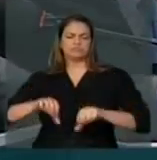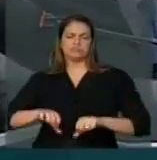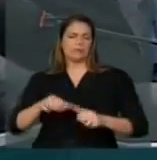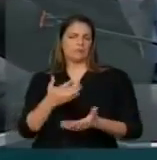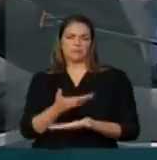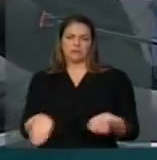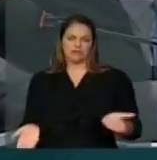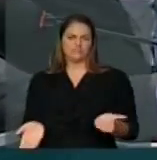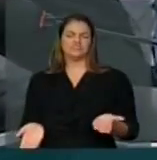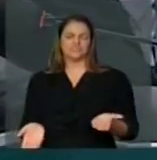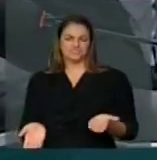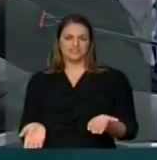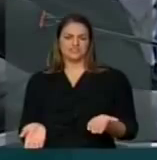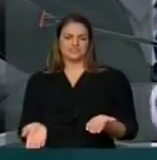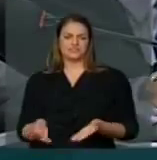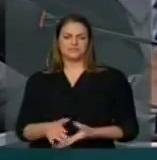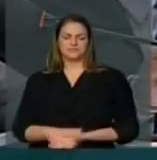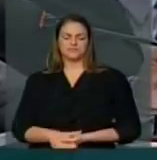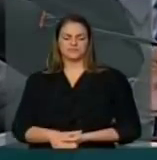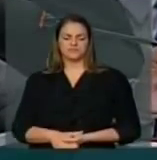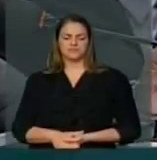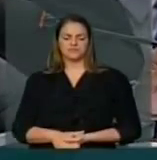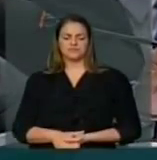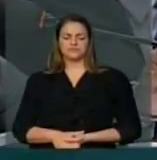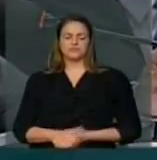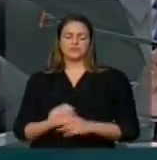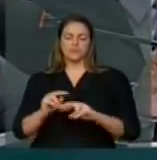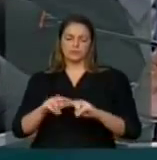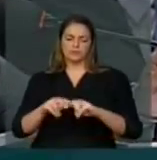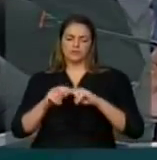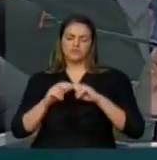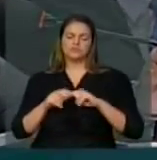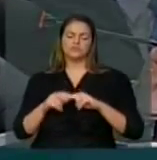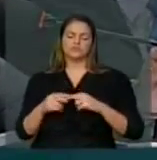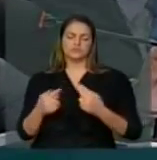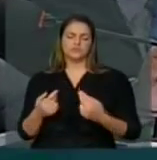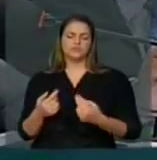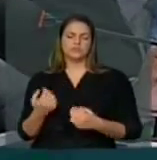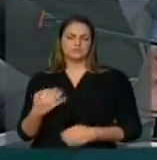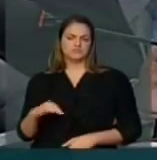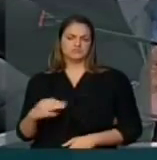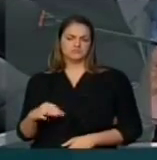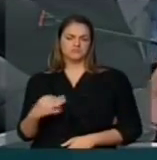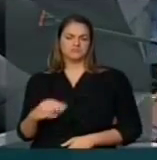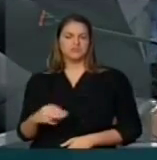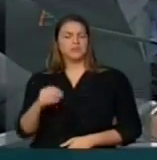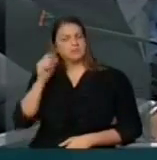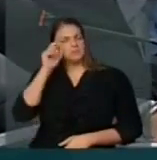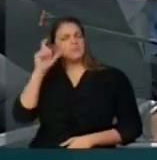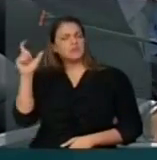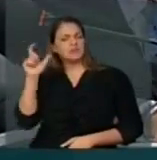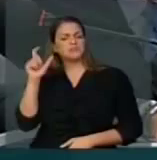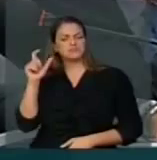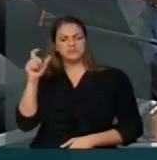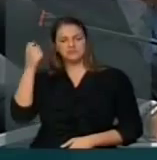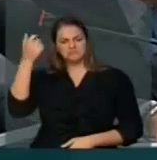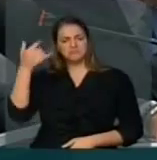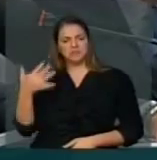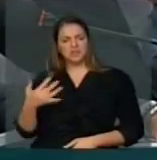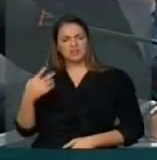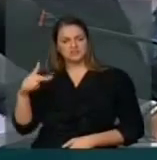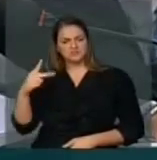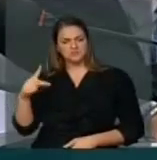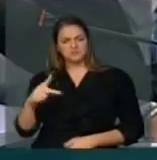de exportação de emprego do Brasil, e, portanto, um posicionamento interessante, tirando